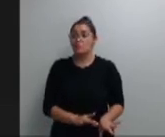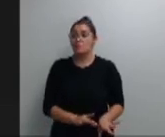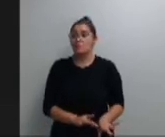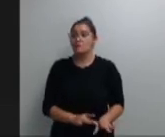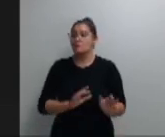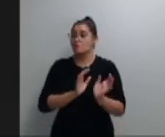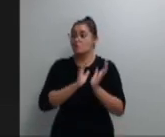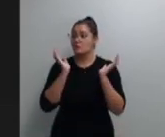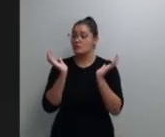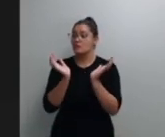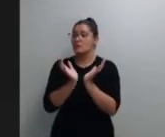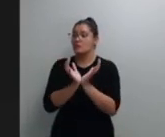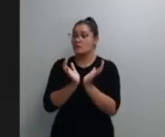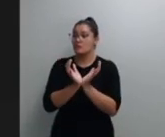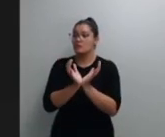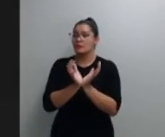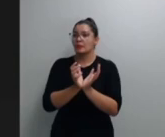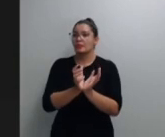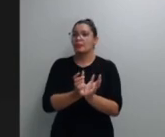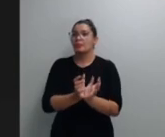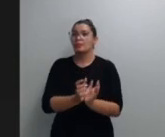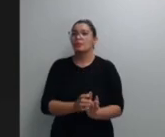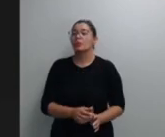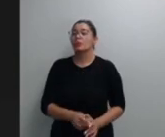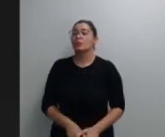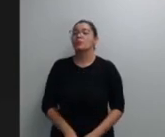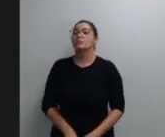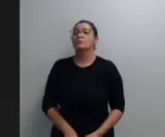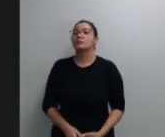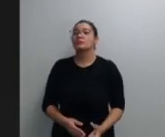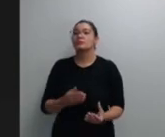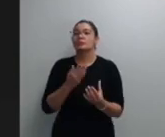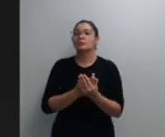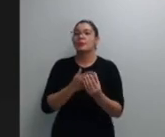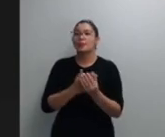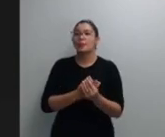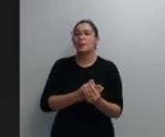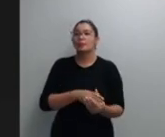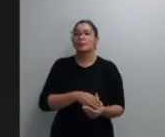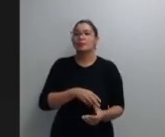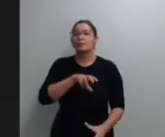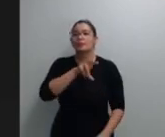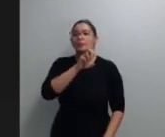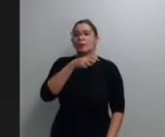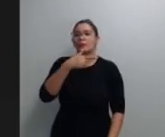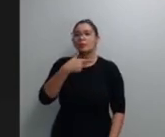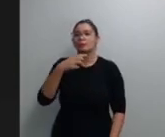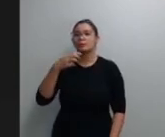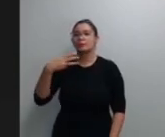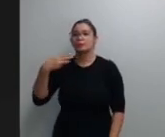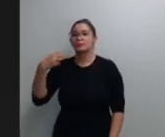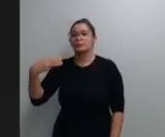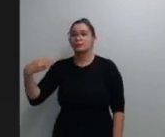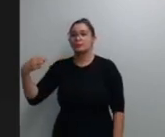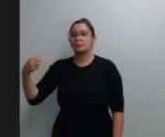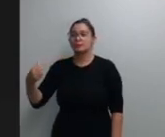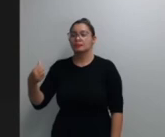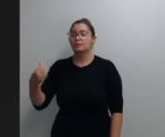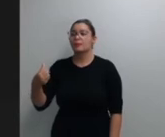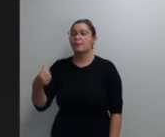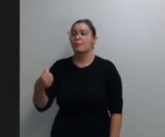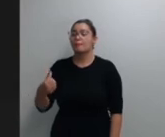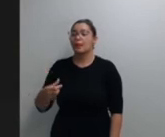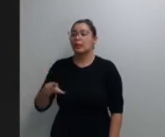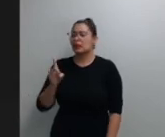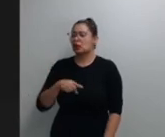no item apregoado a turma por unanimidade negou